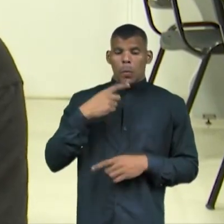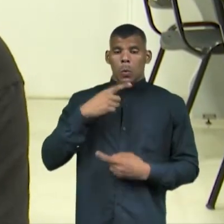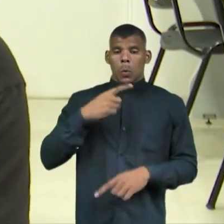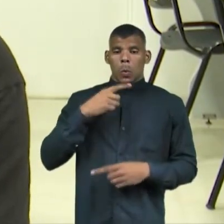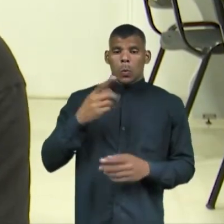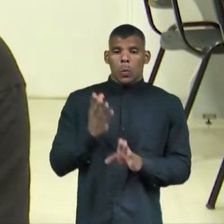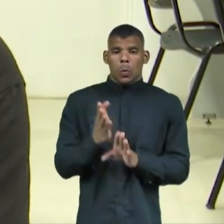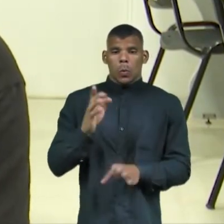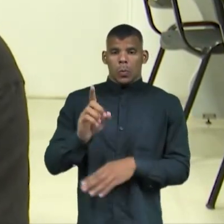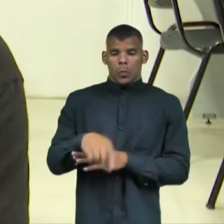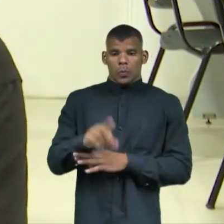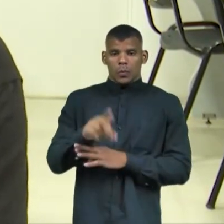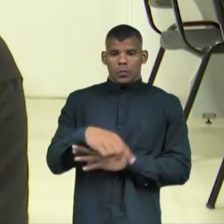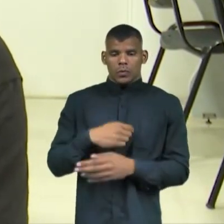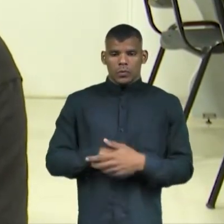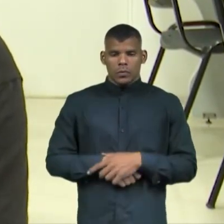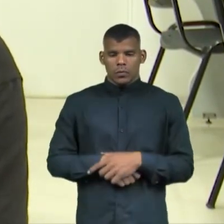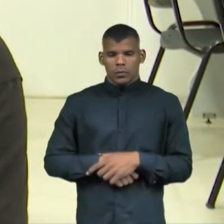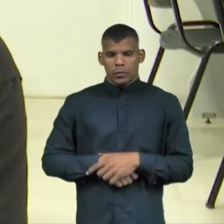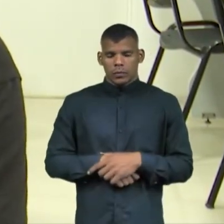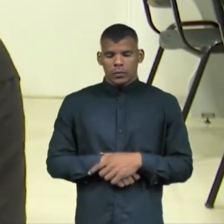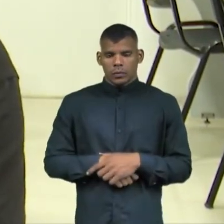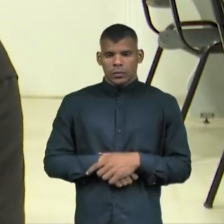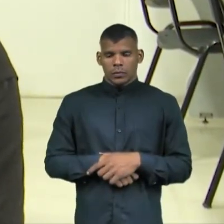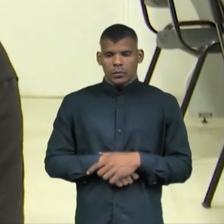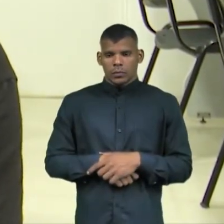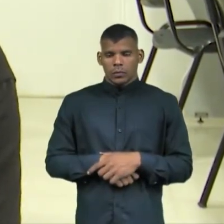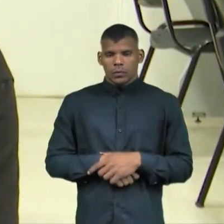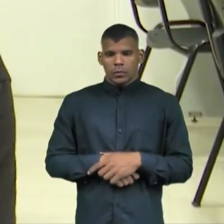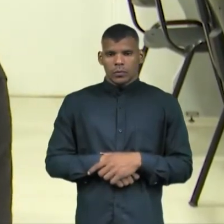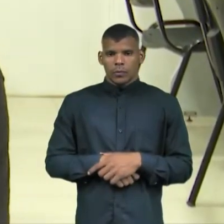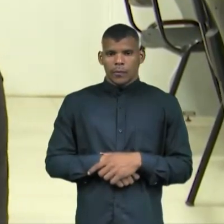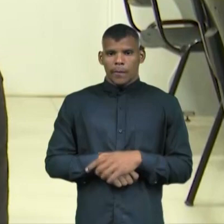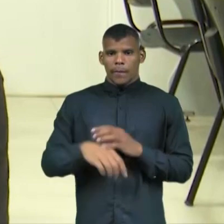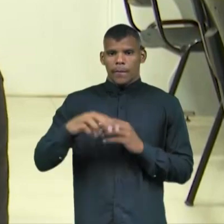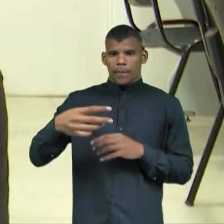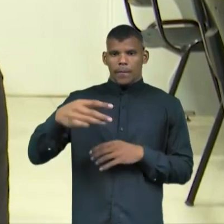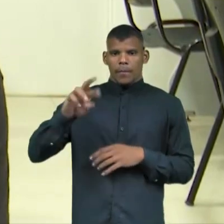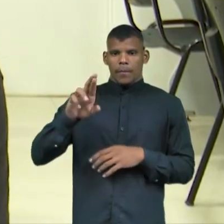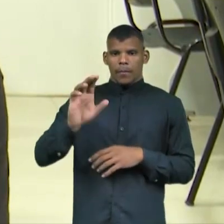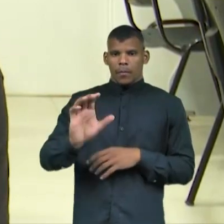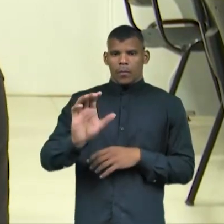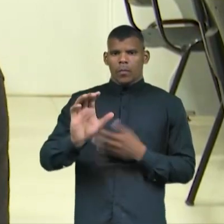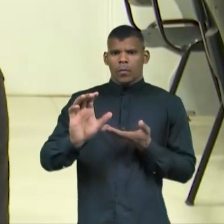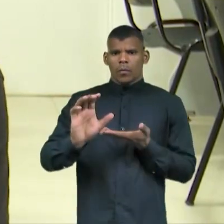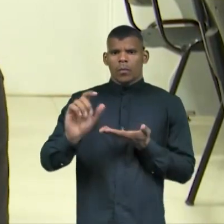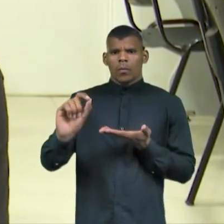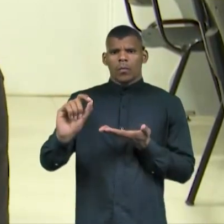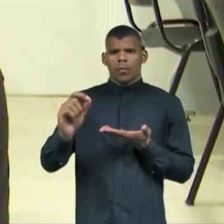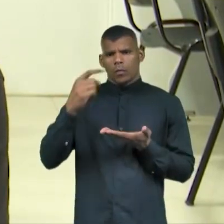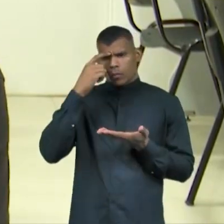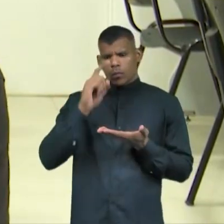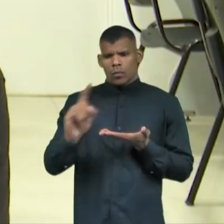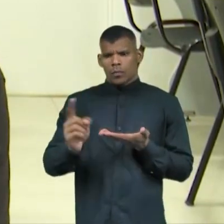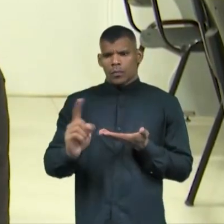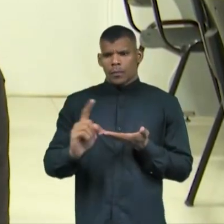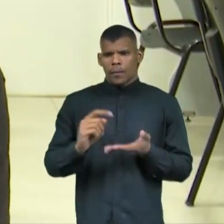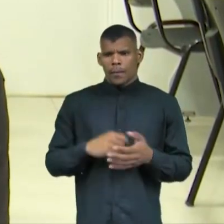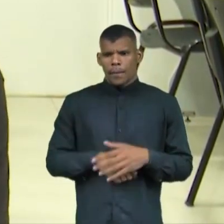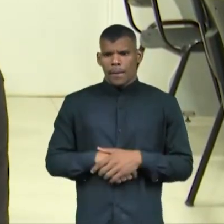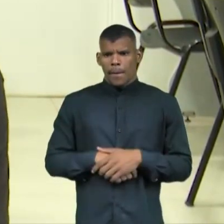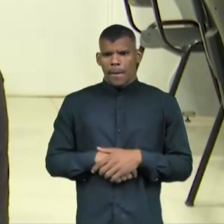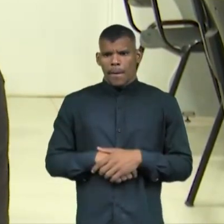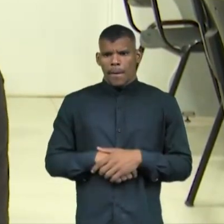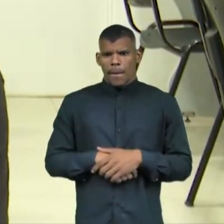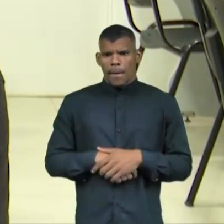É. E o juro, né? Você descontando um MRC, que eu não sei nem o que é isso. E é o dinheiro que acaba fazendo falta, né,